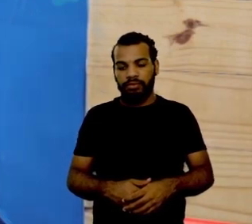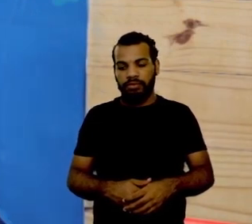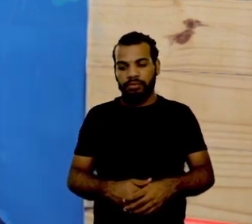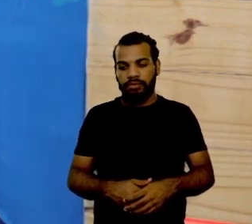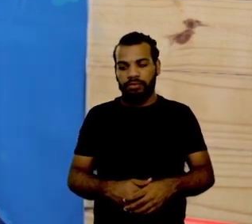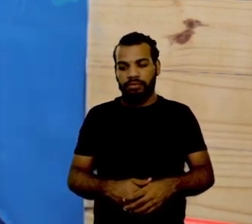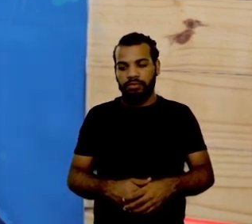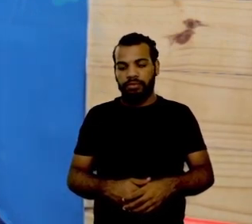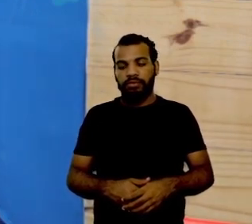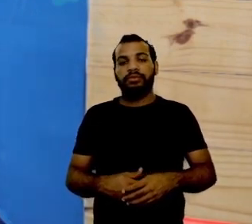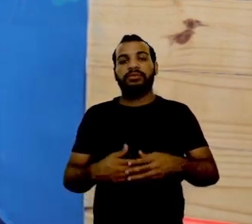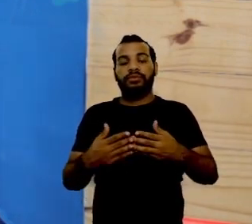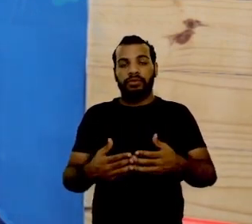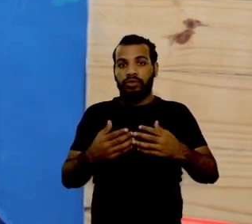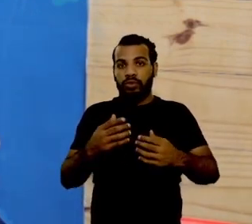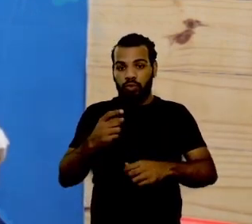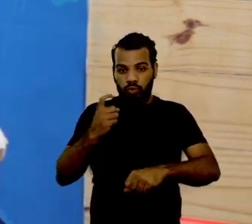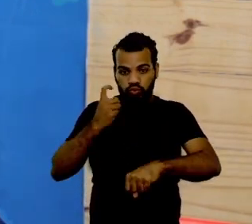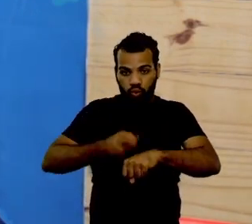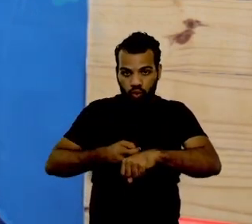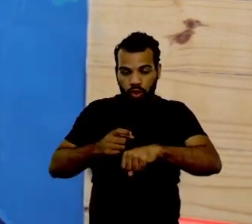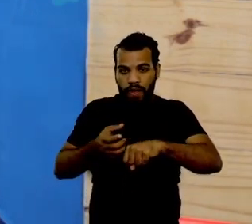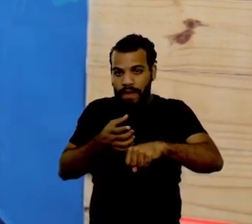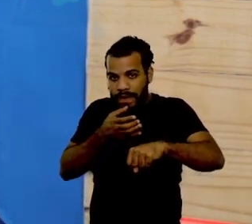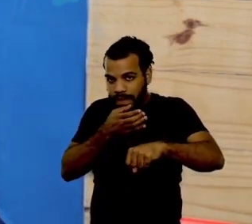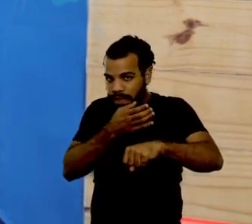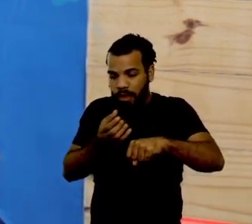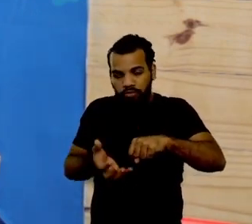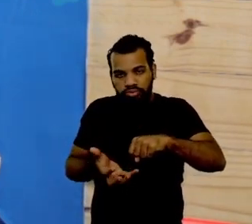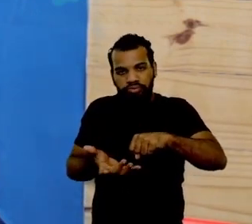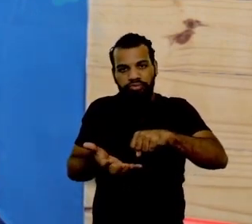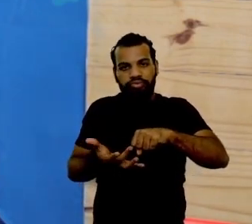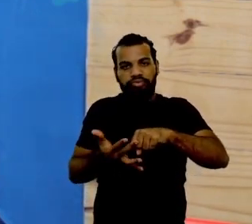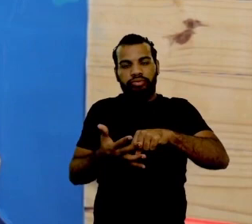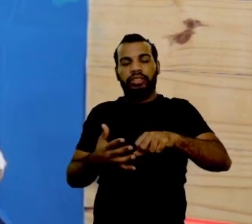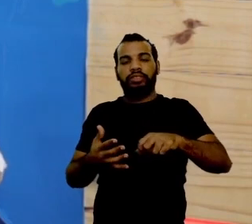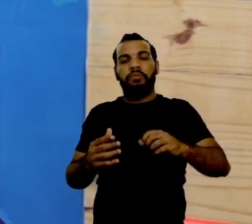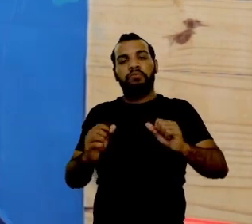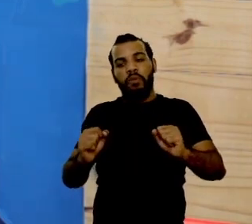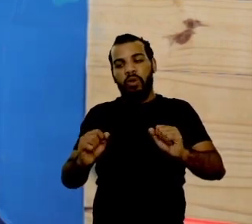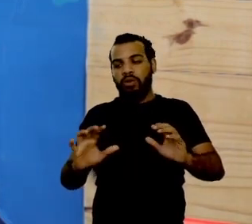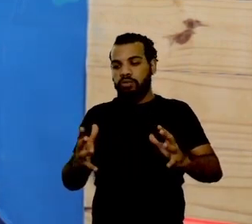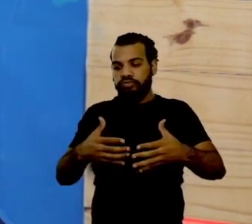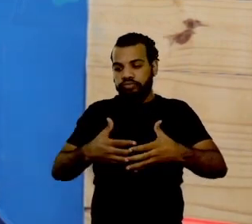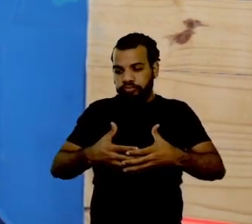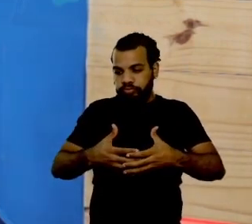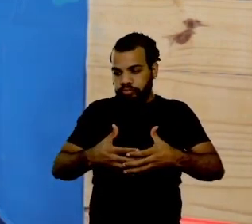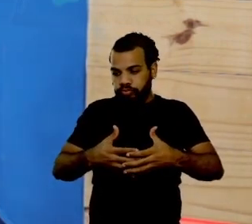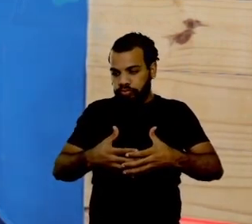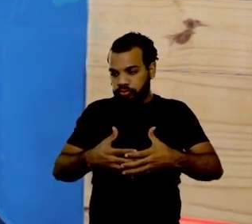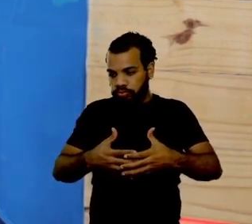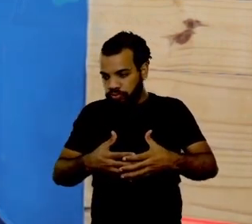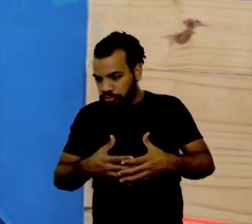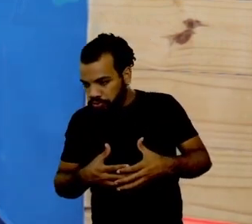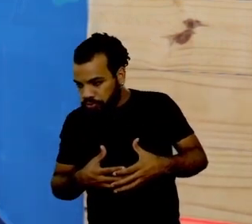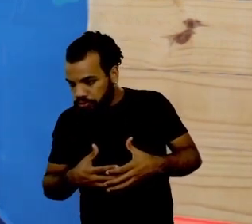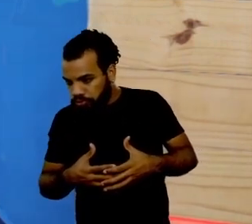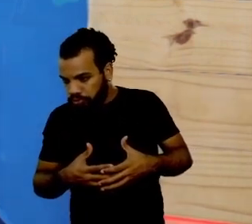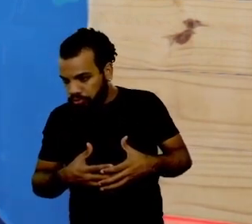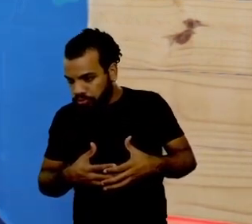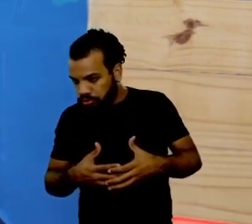você aquece um sólido, ele pode dilatar e você pode considerar 3 formas.